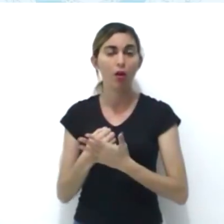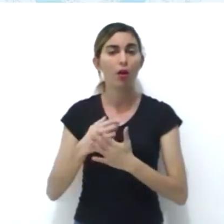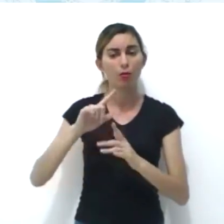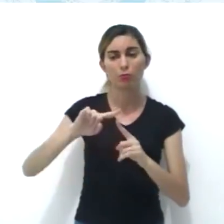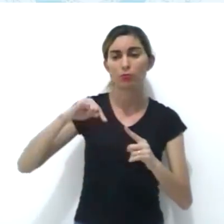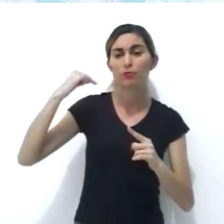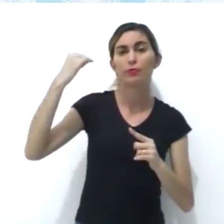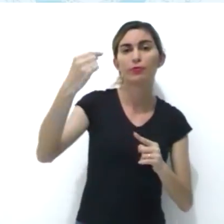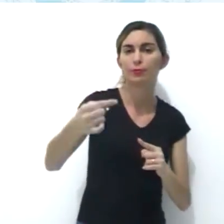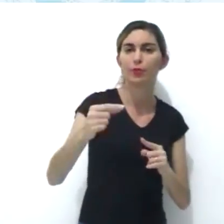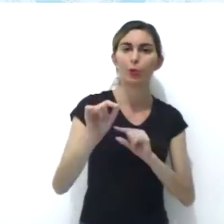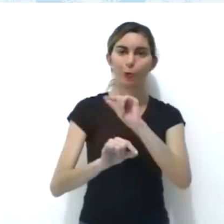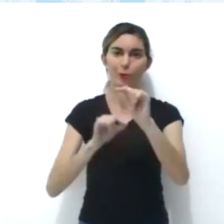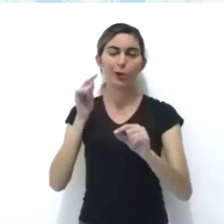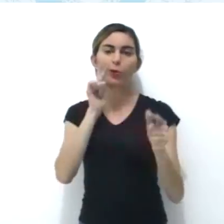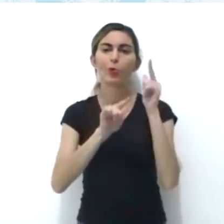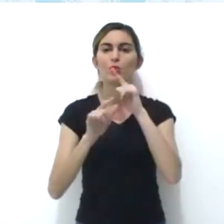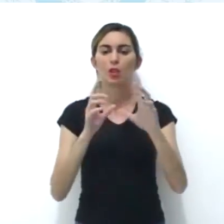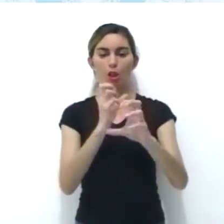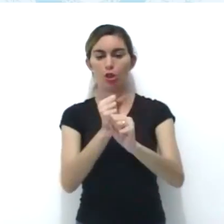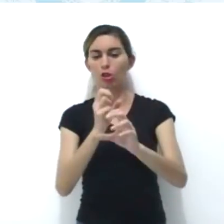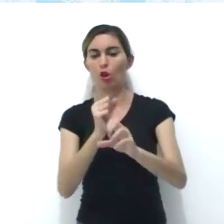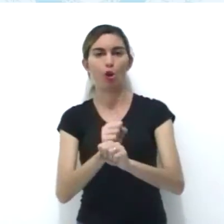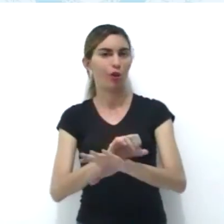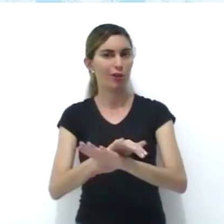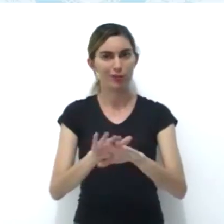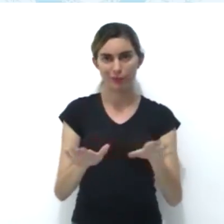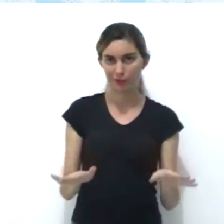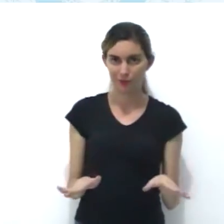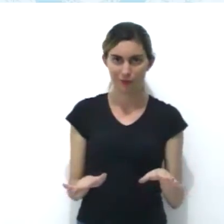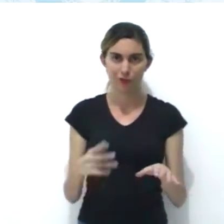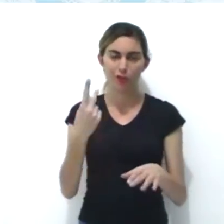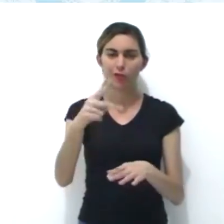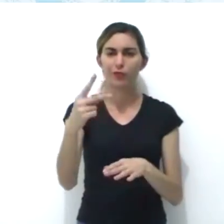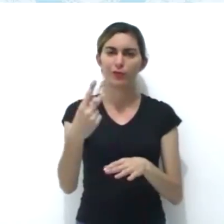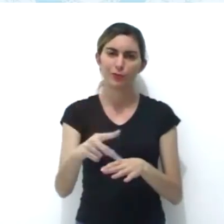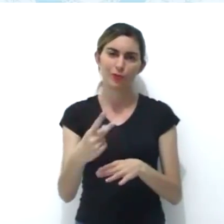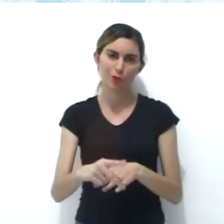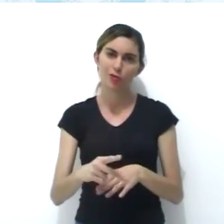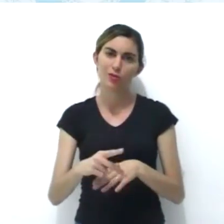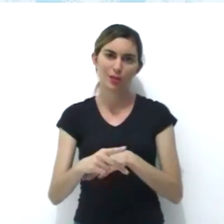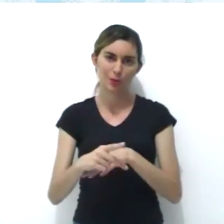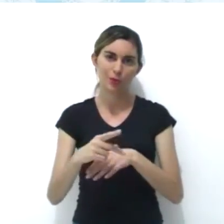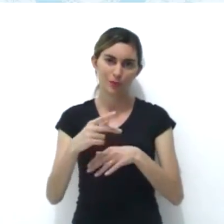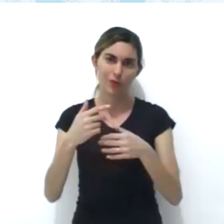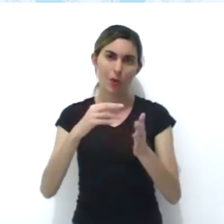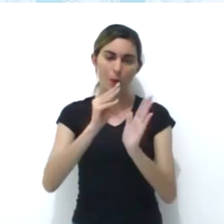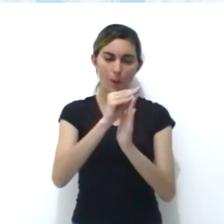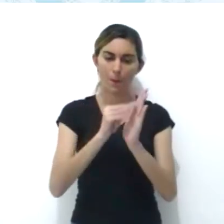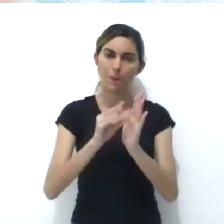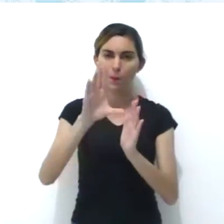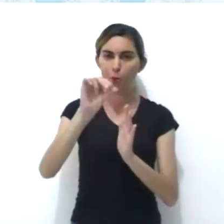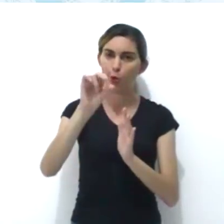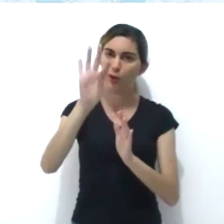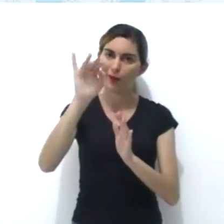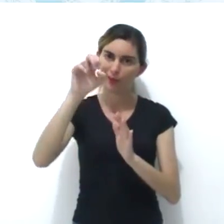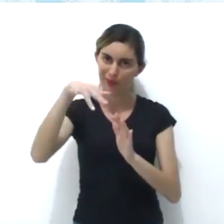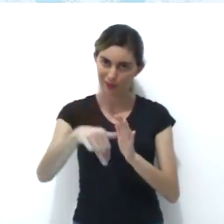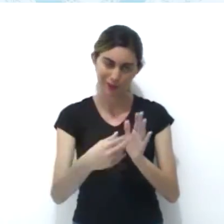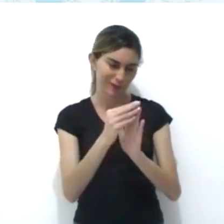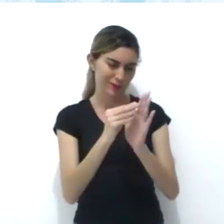contribuição vai para além de conseguir uma nota ali, né, no teu antigo